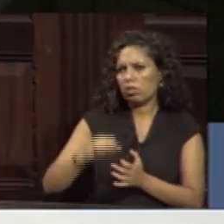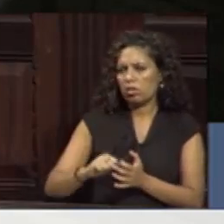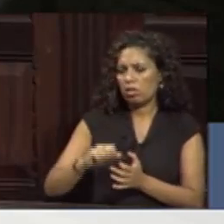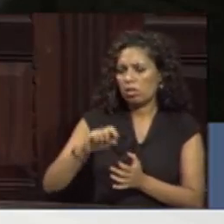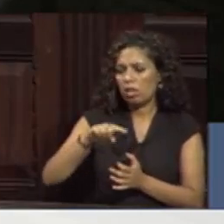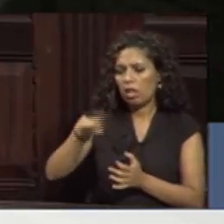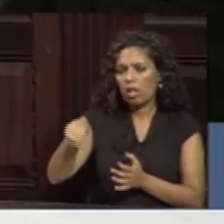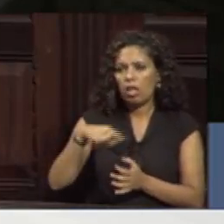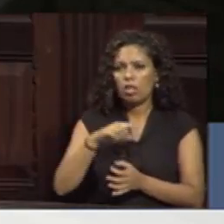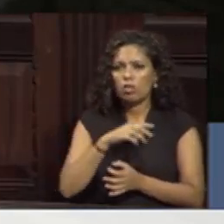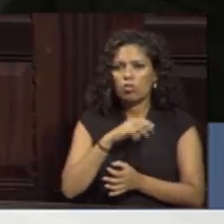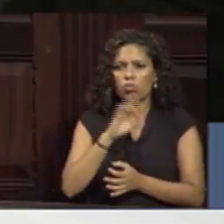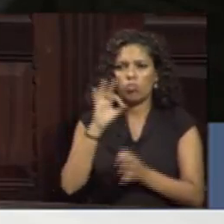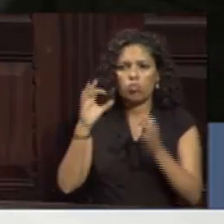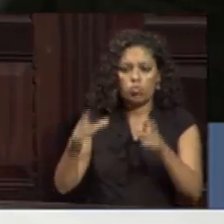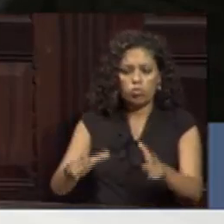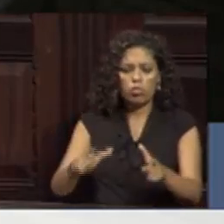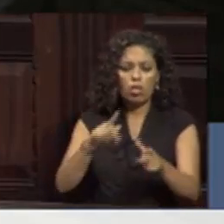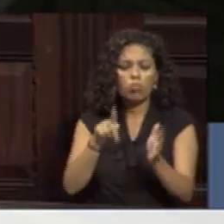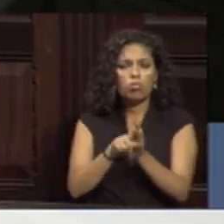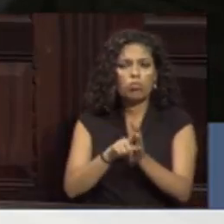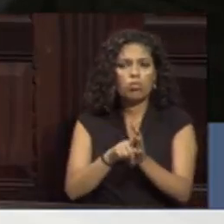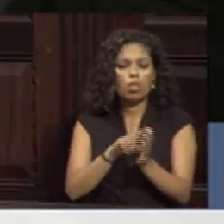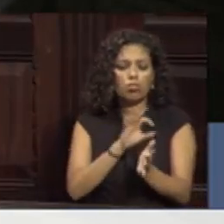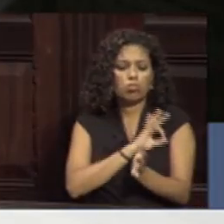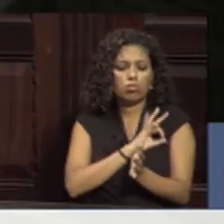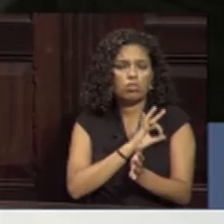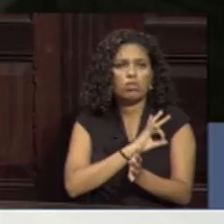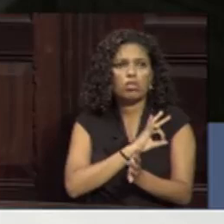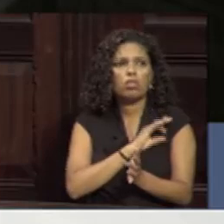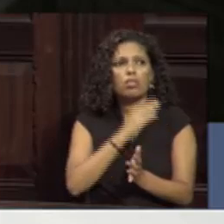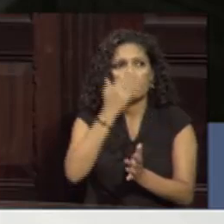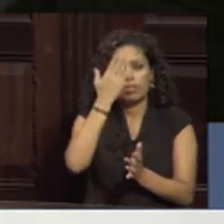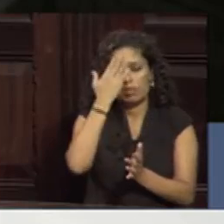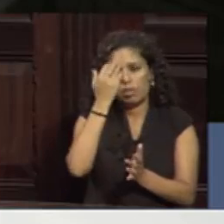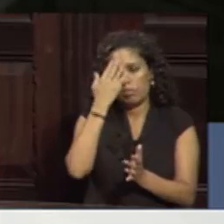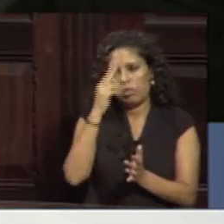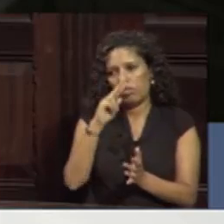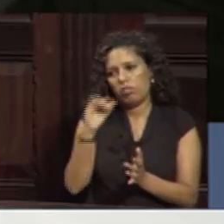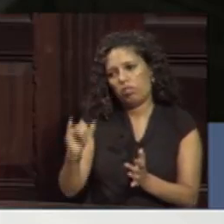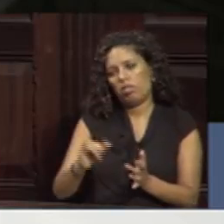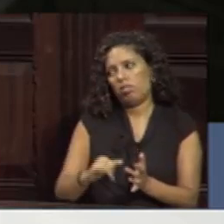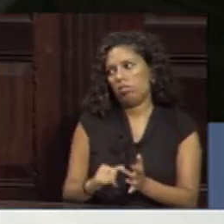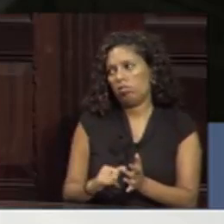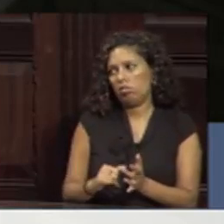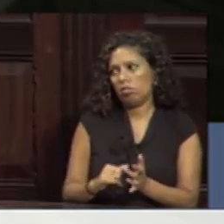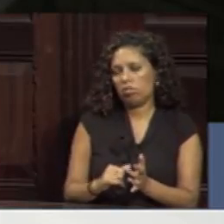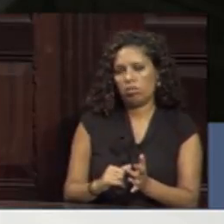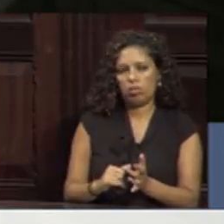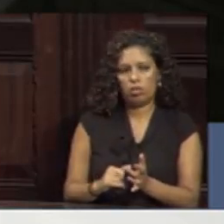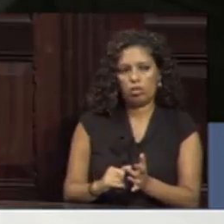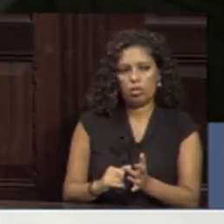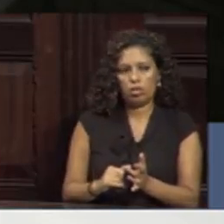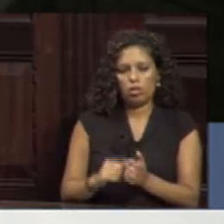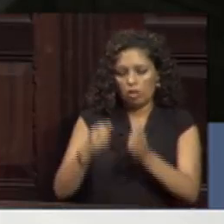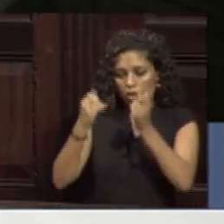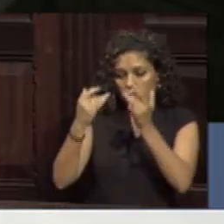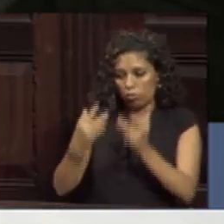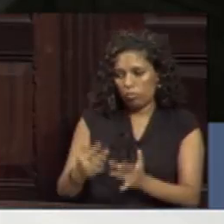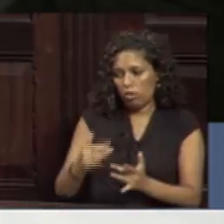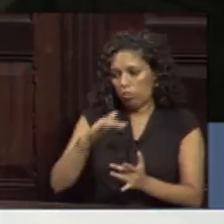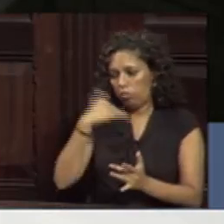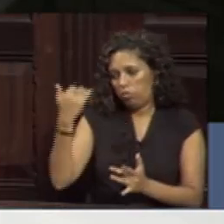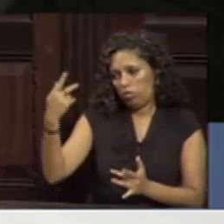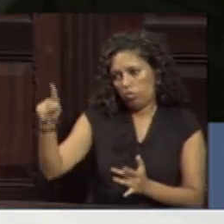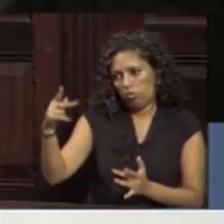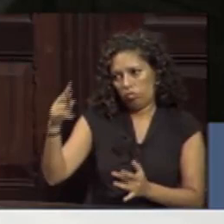de Homicídio vai esclarecer aquilo que nos parece permitido dizer que foi um ato de execução. E vai nos